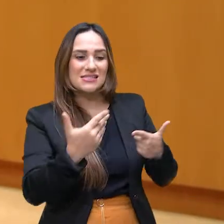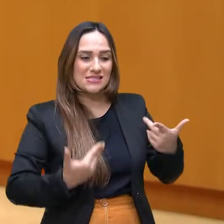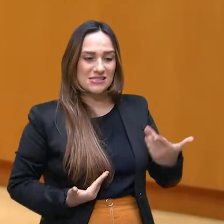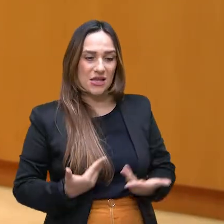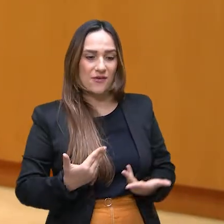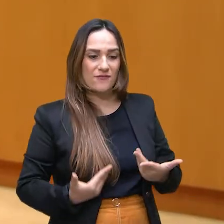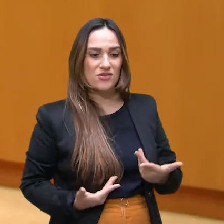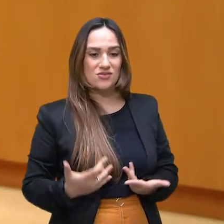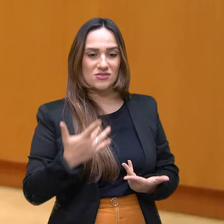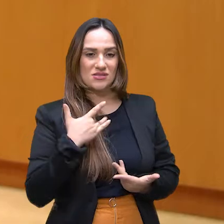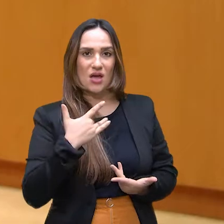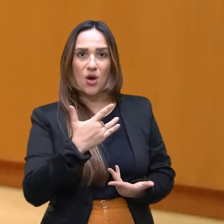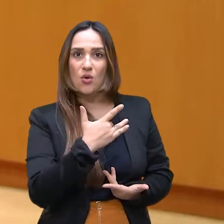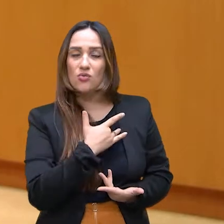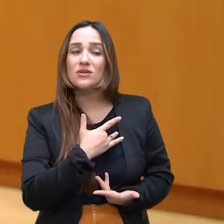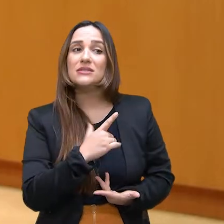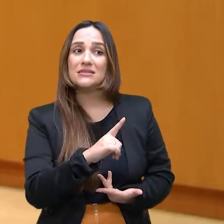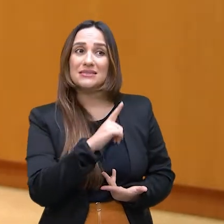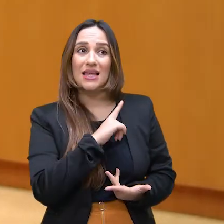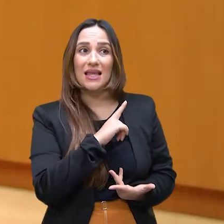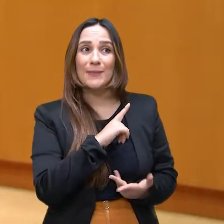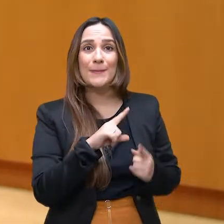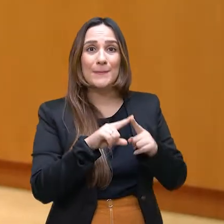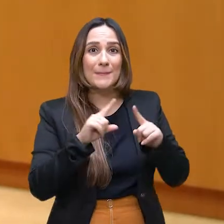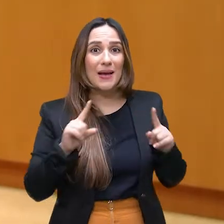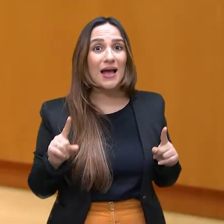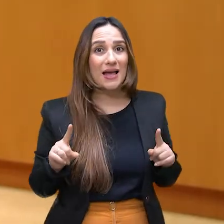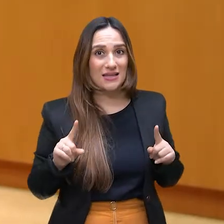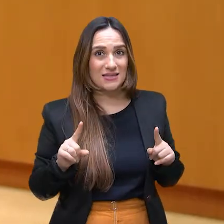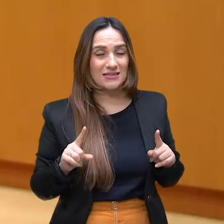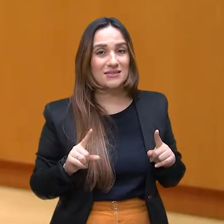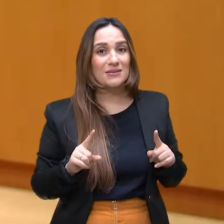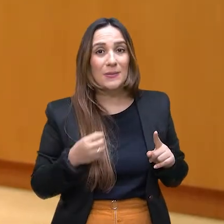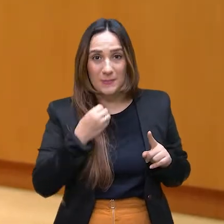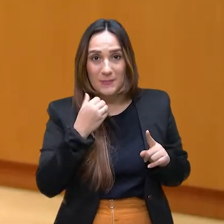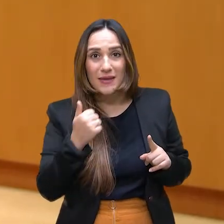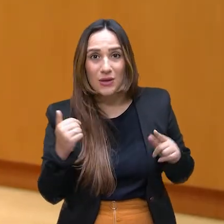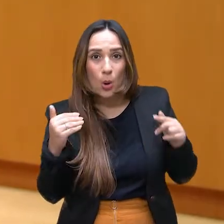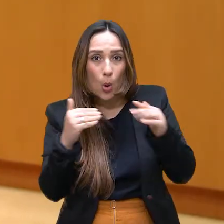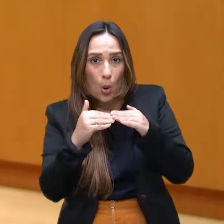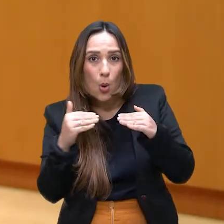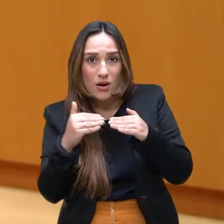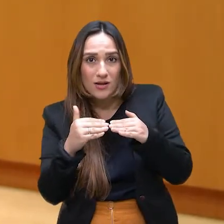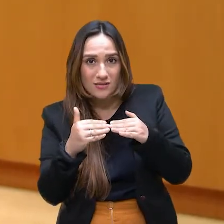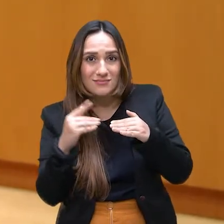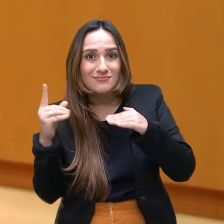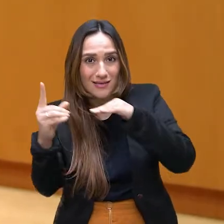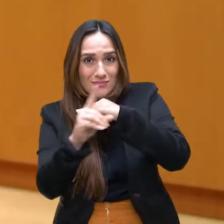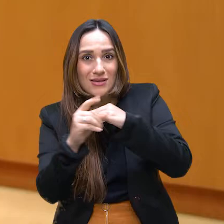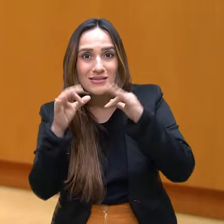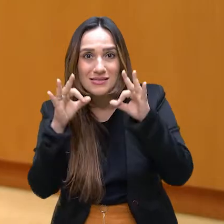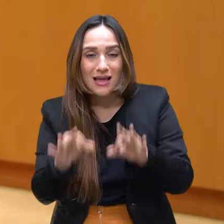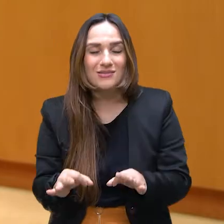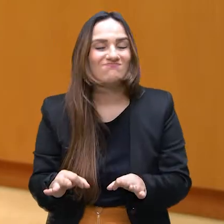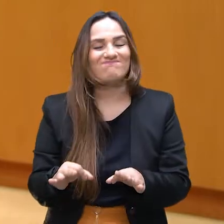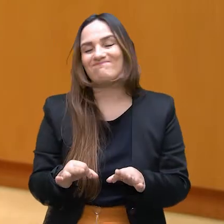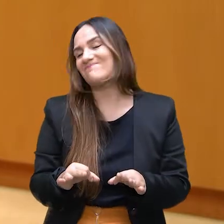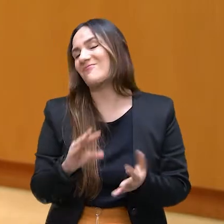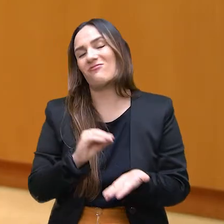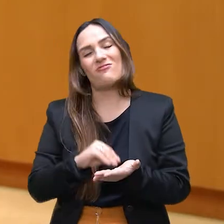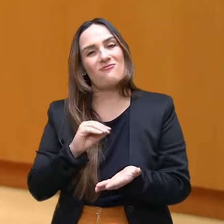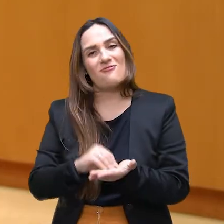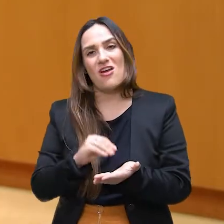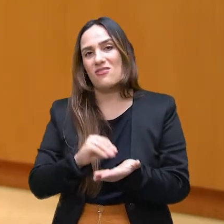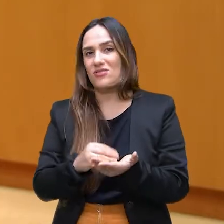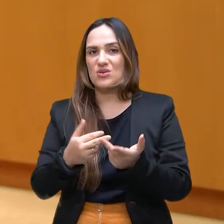de serviços de saúde, muito embora existam, não são completamente adequados, deixam a desejar em